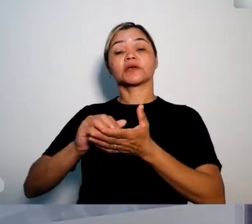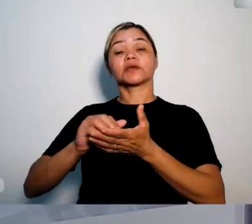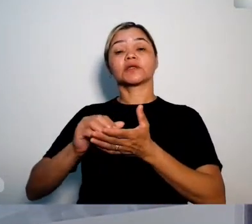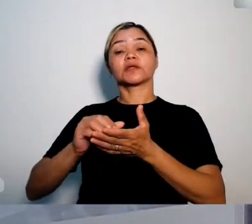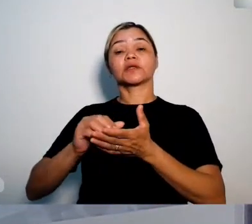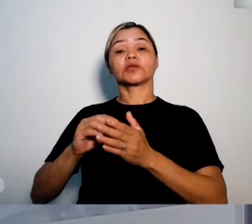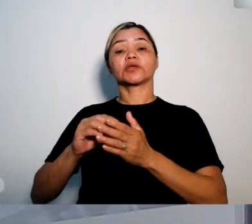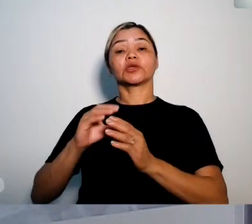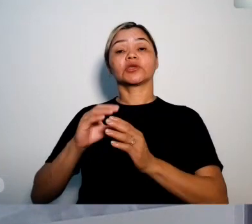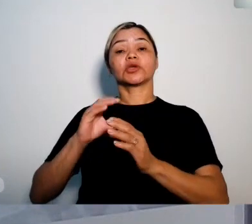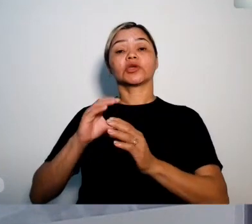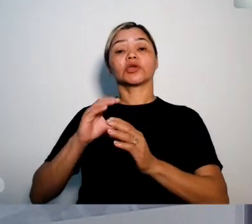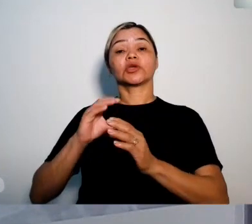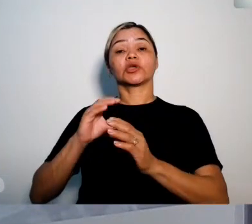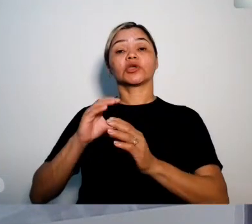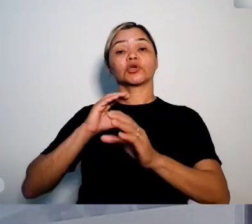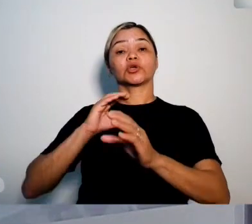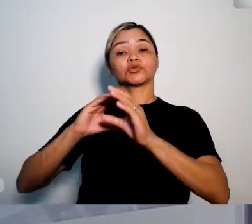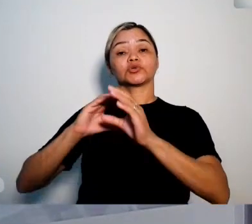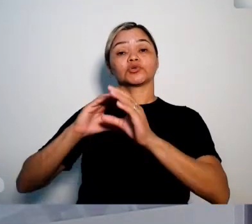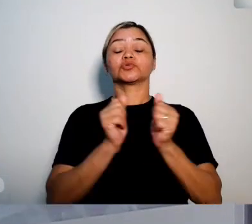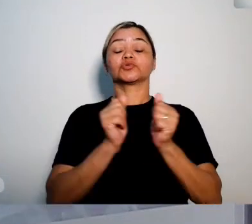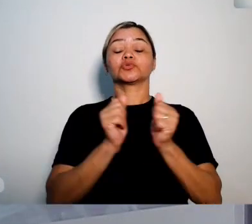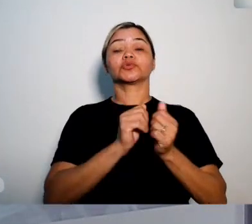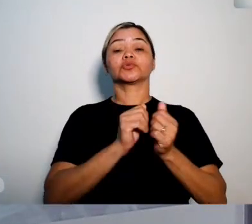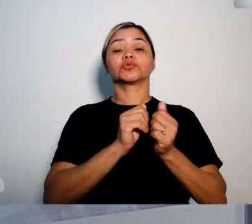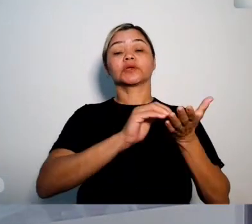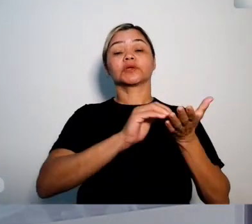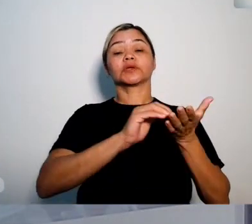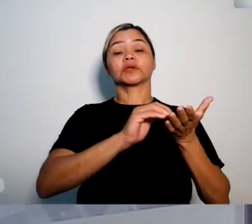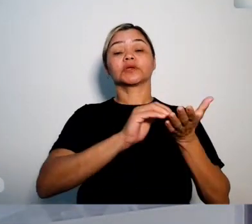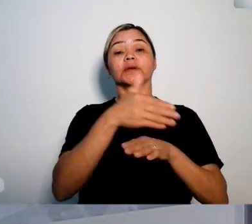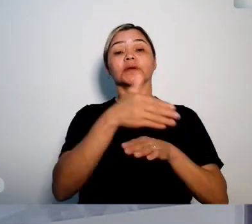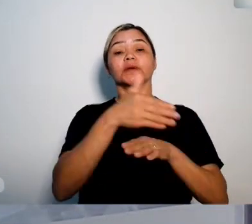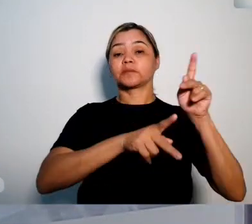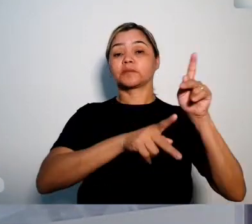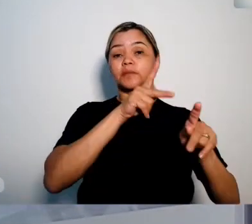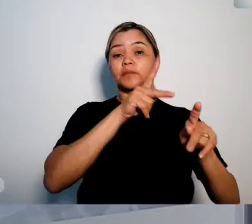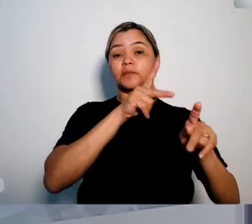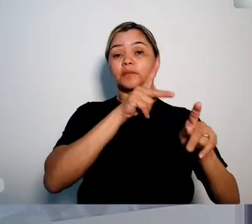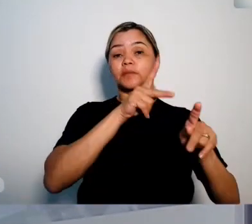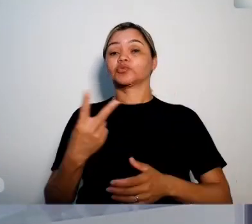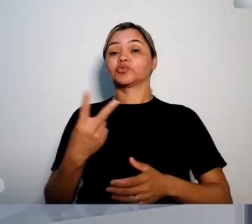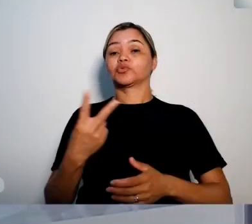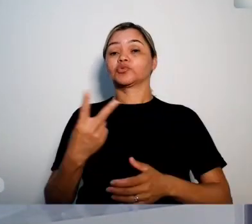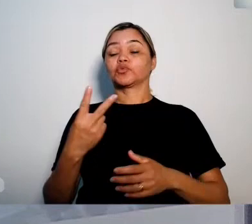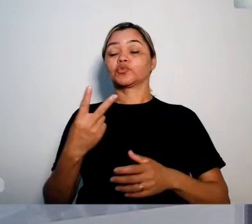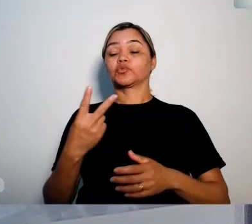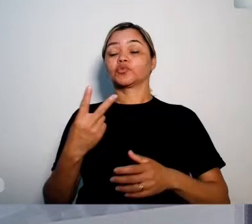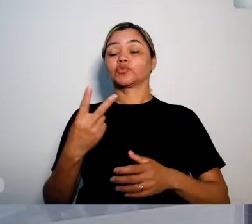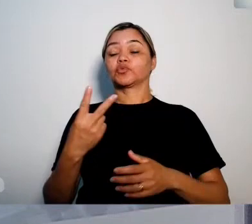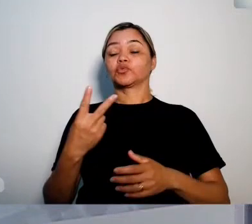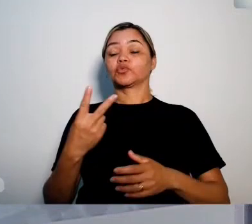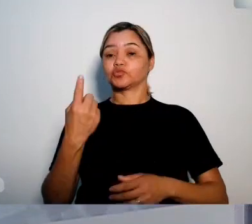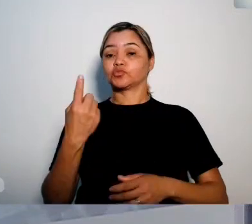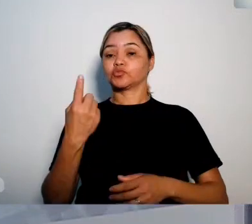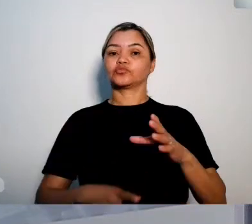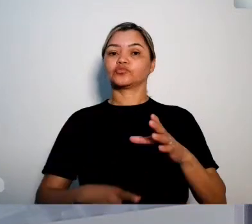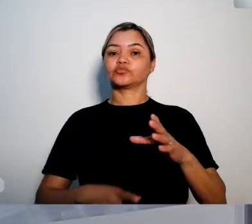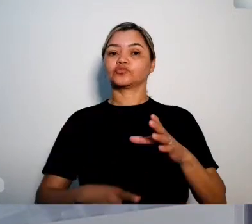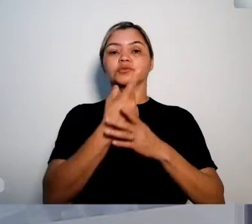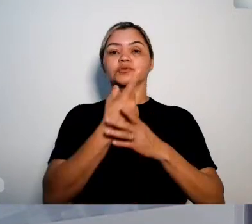de Participação Popular. De 2 secretarias, está se fazendo 1. E também a Secretaria de Desenvolvimento Econômico, ele está